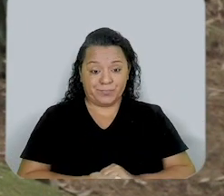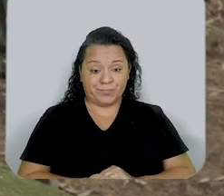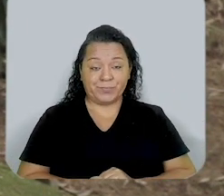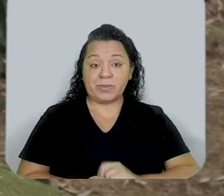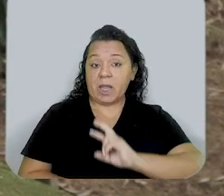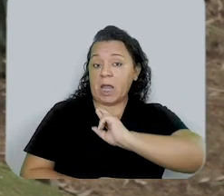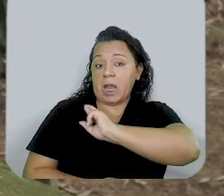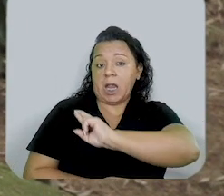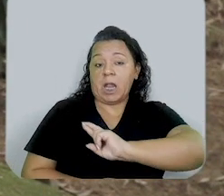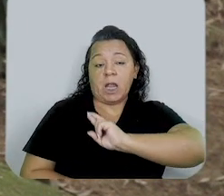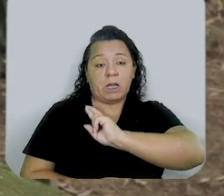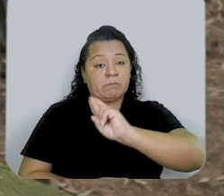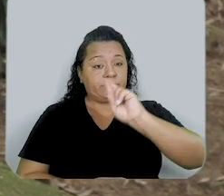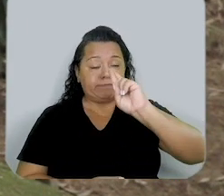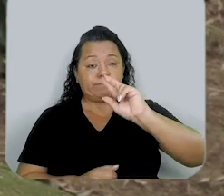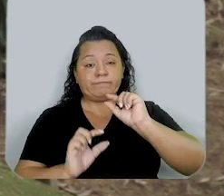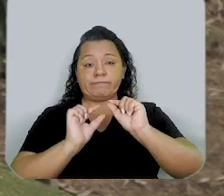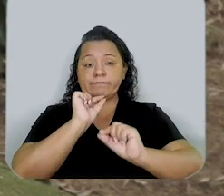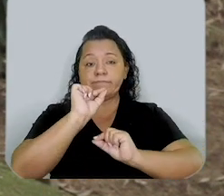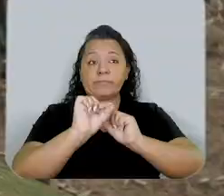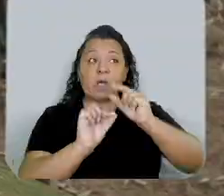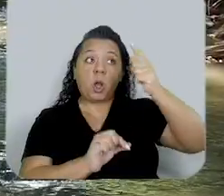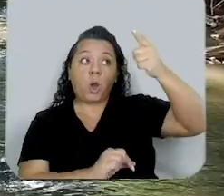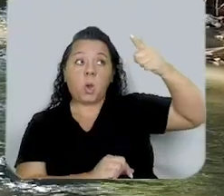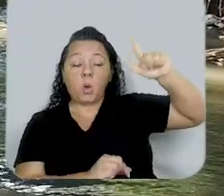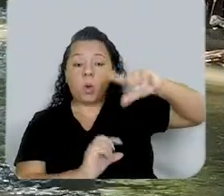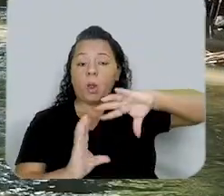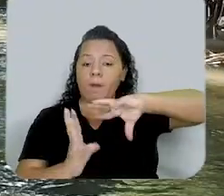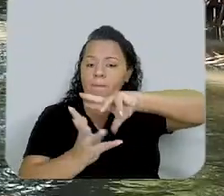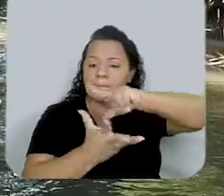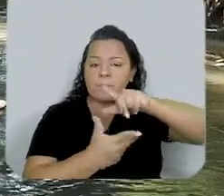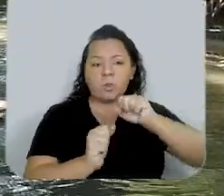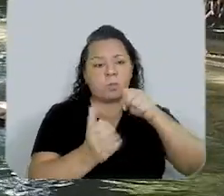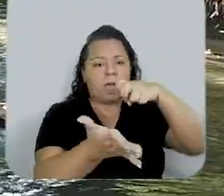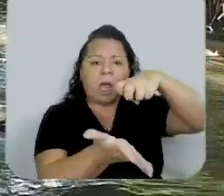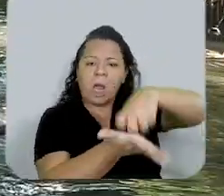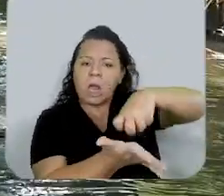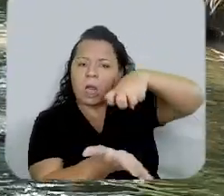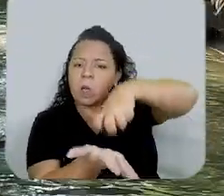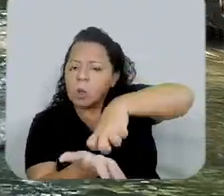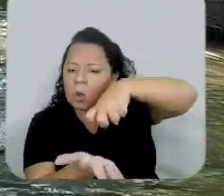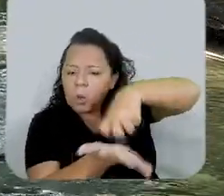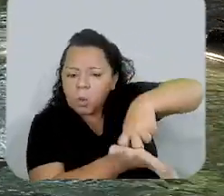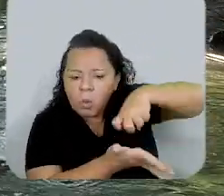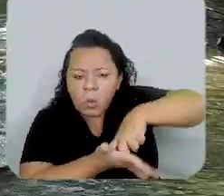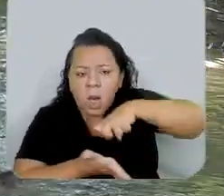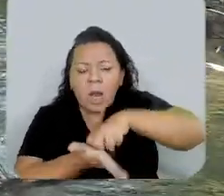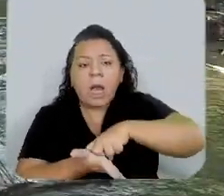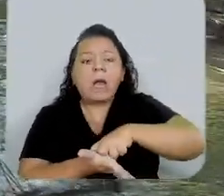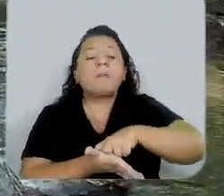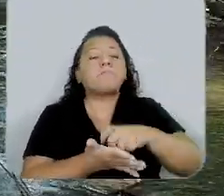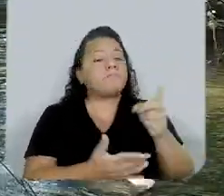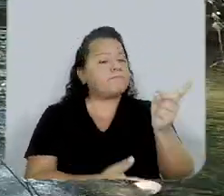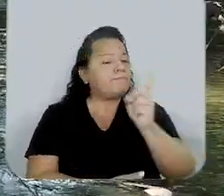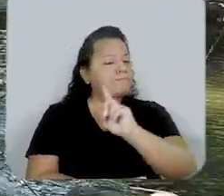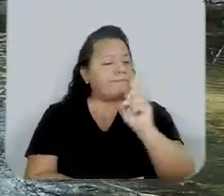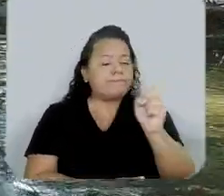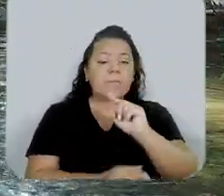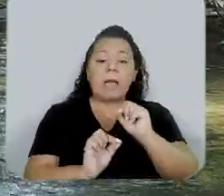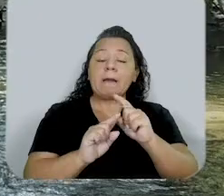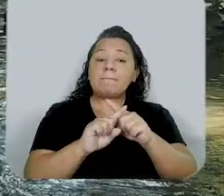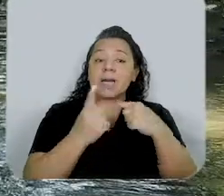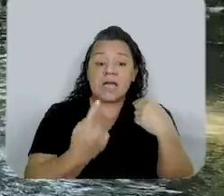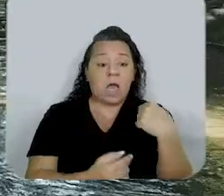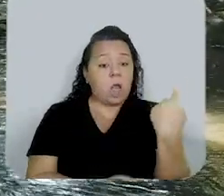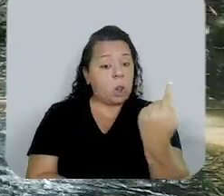nos castigar. Tá? Mas se nós jogamos lixo no rio, se nós contaminamos, se nós usamos de forma